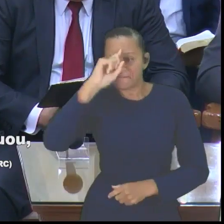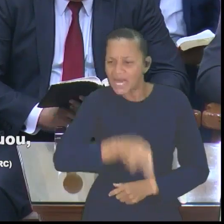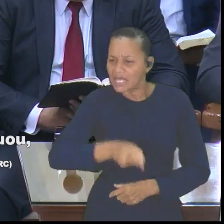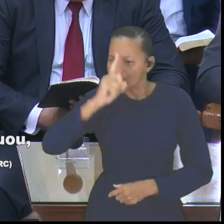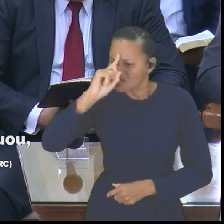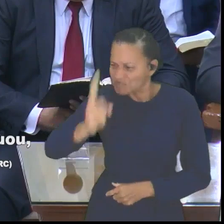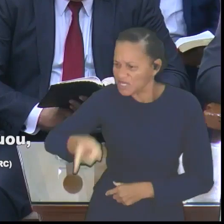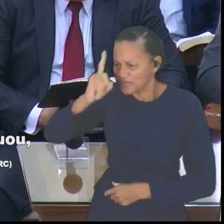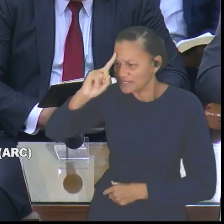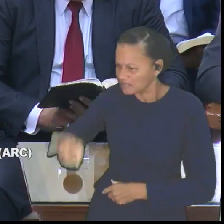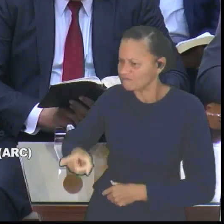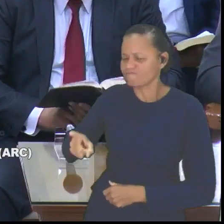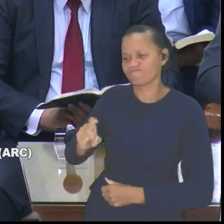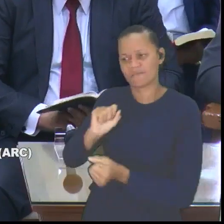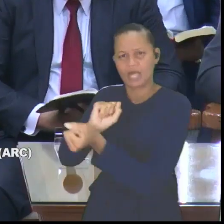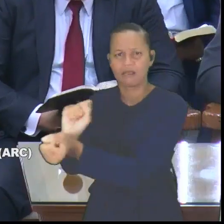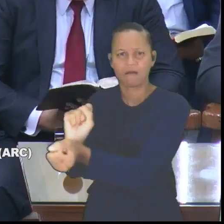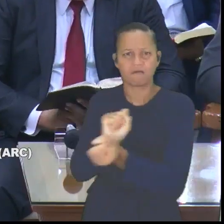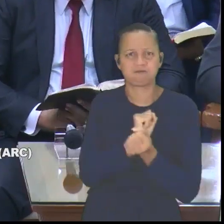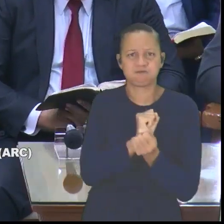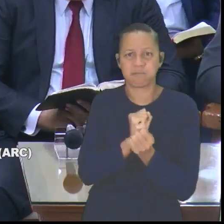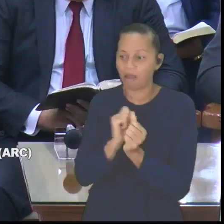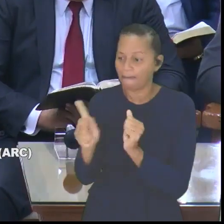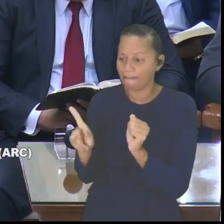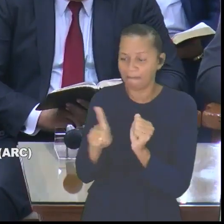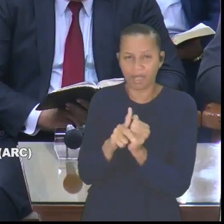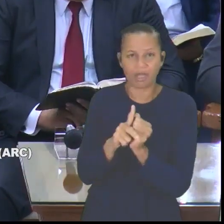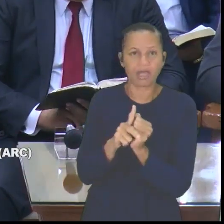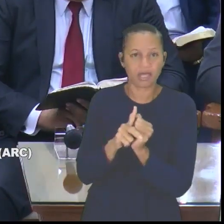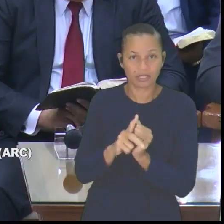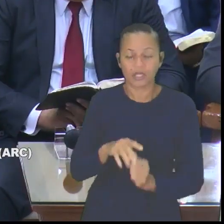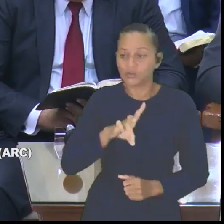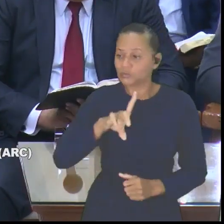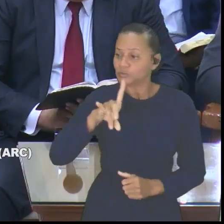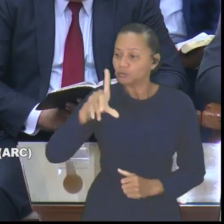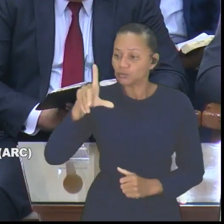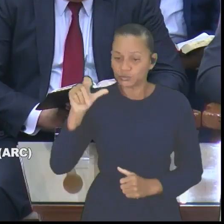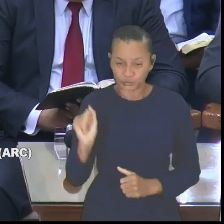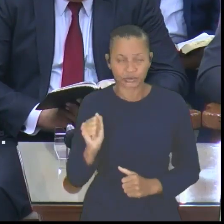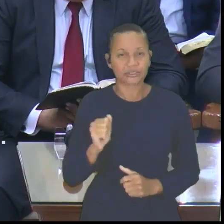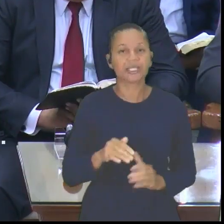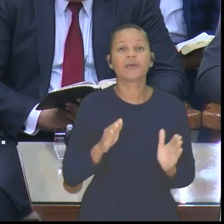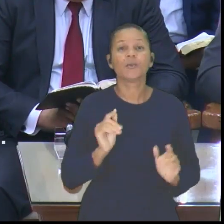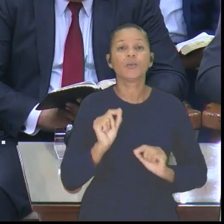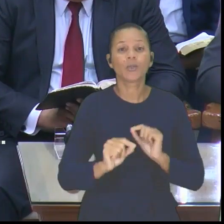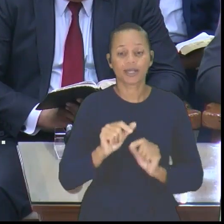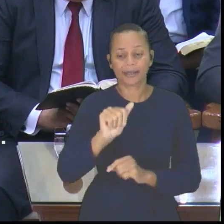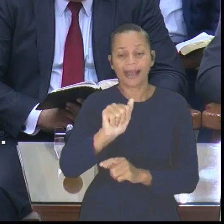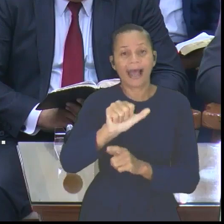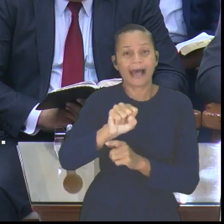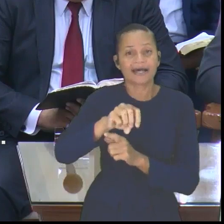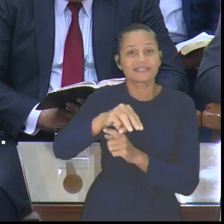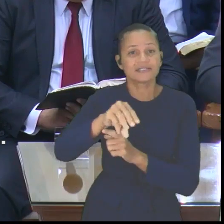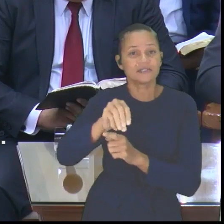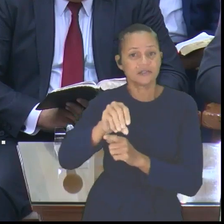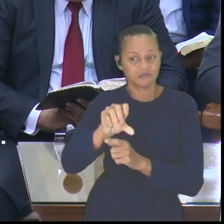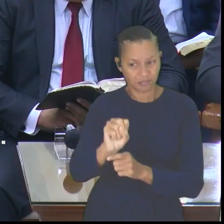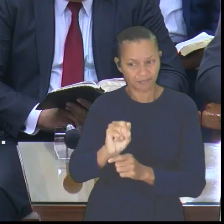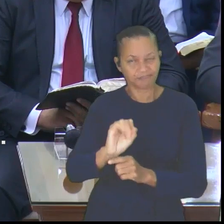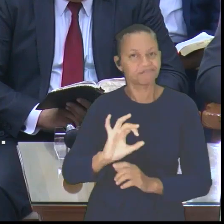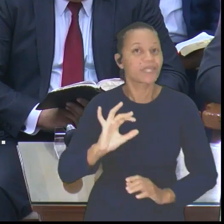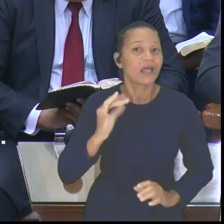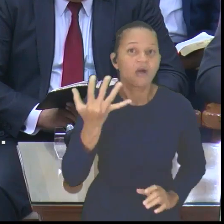prender também a Pedro. E era os dias dos asmos. E, havendo-o